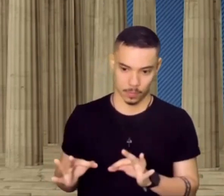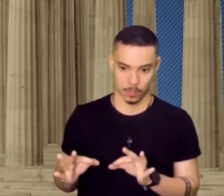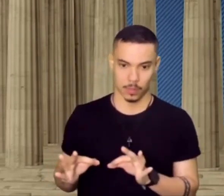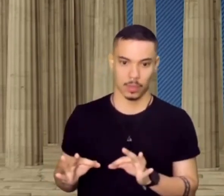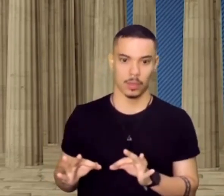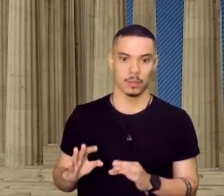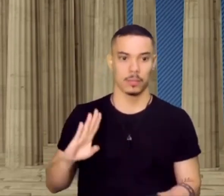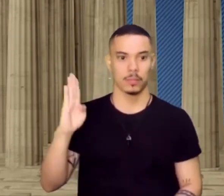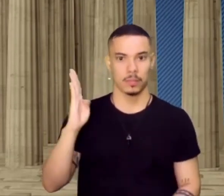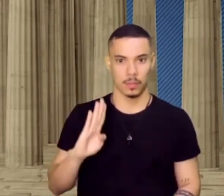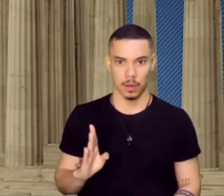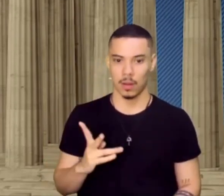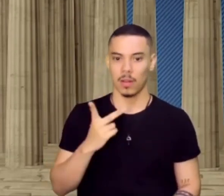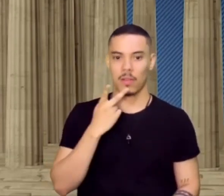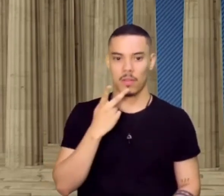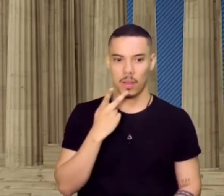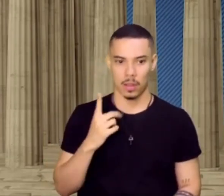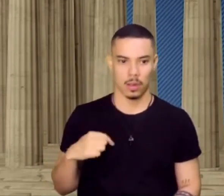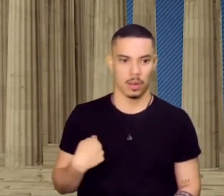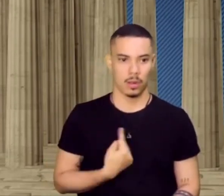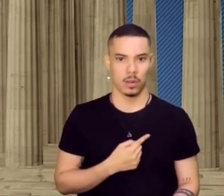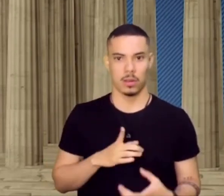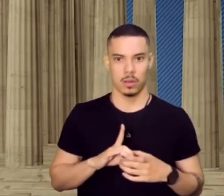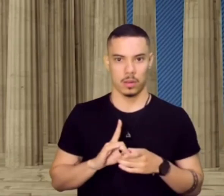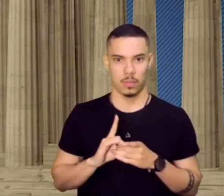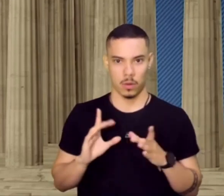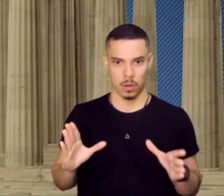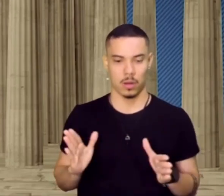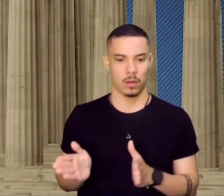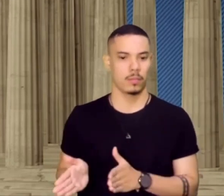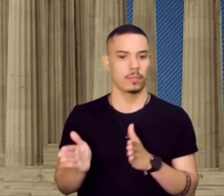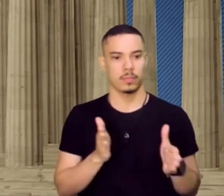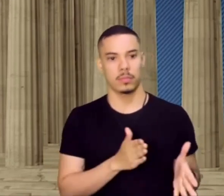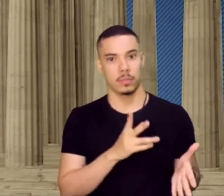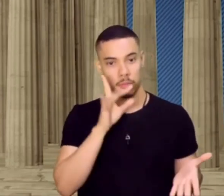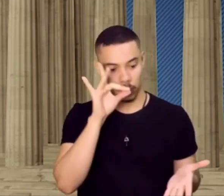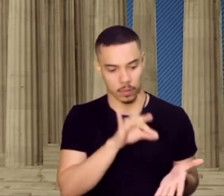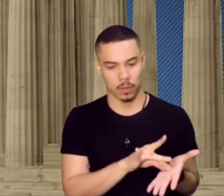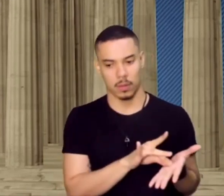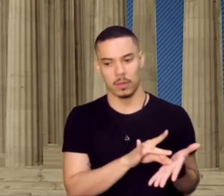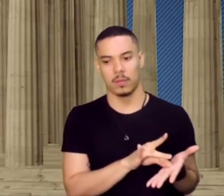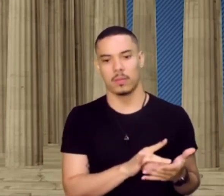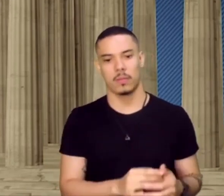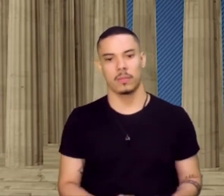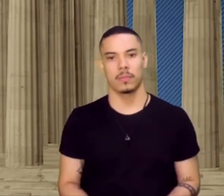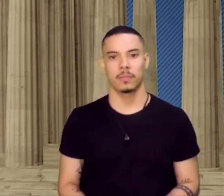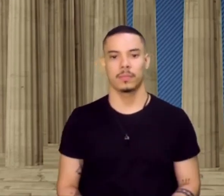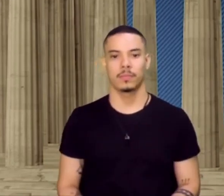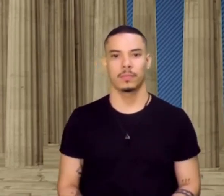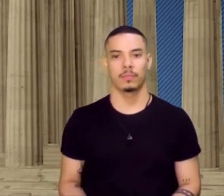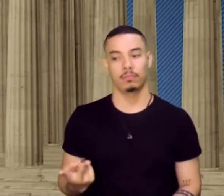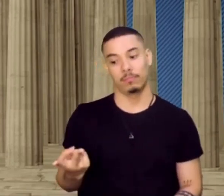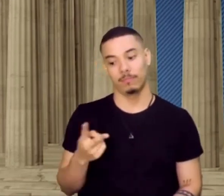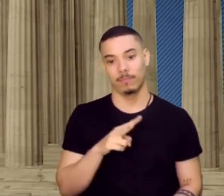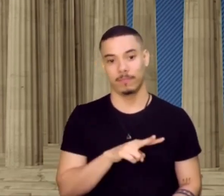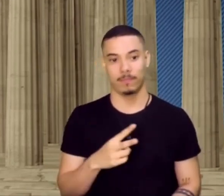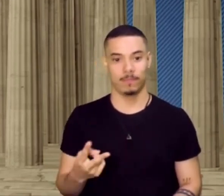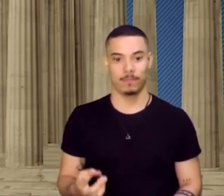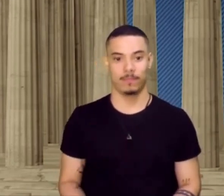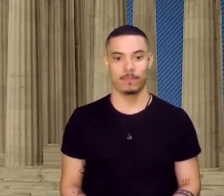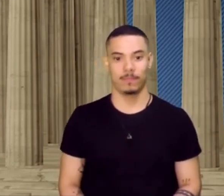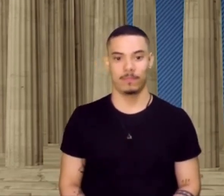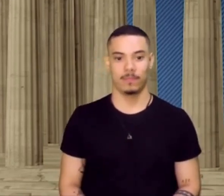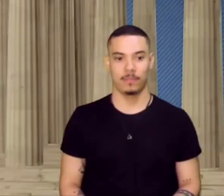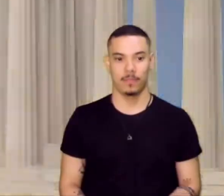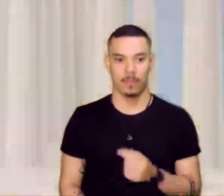Os brasileiros falam muito que nós somos democráticos. Existe o real da democracia, tá? Os dois lados.